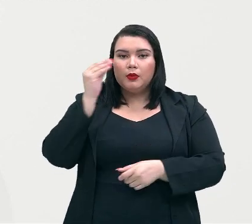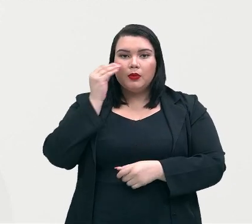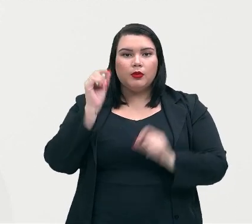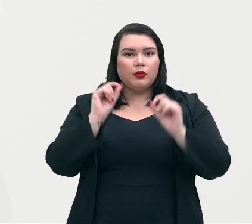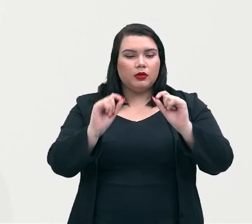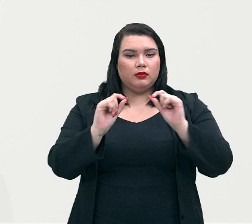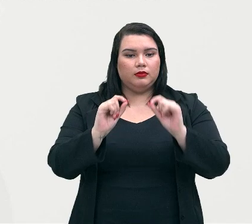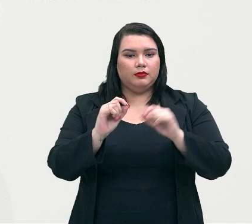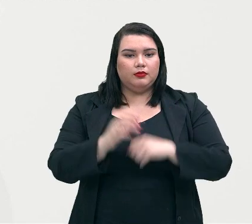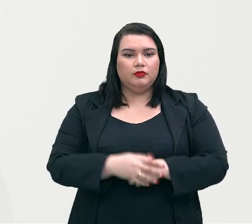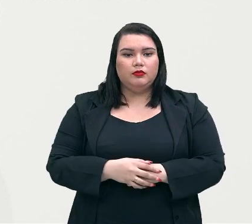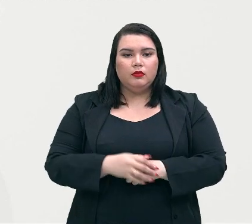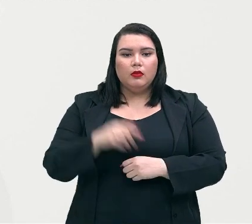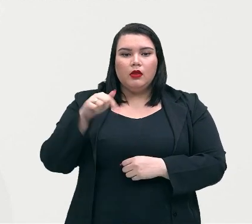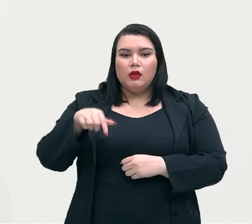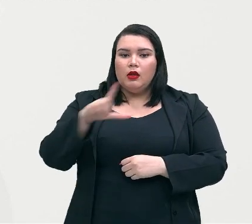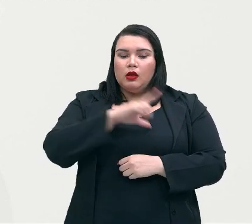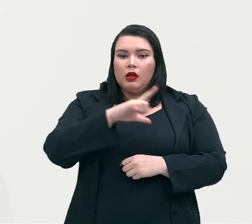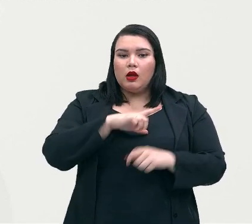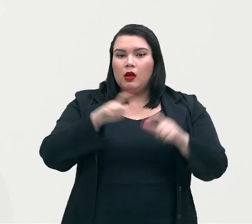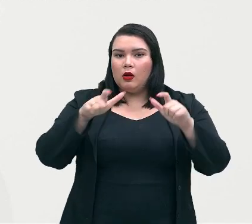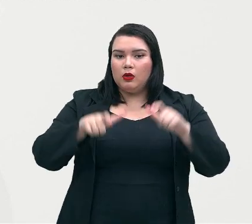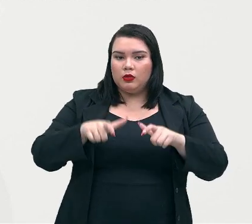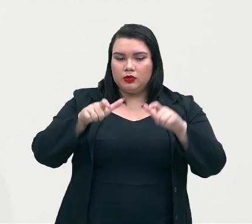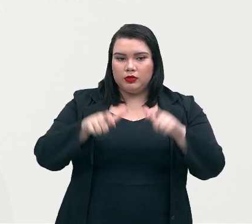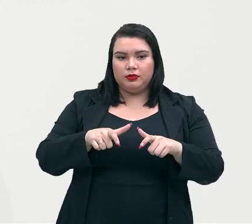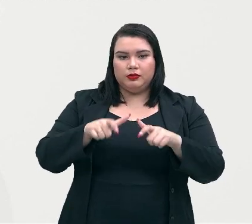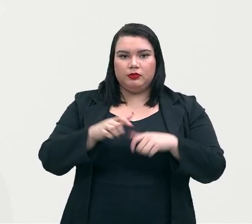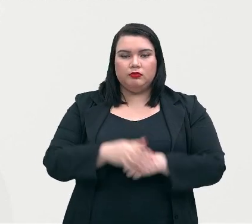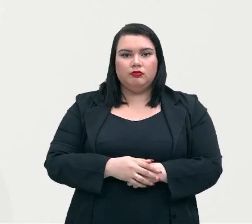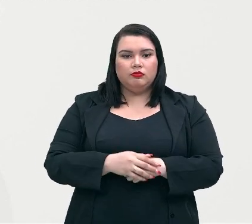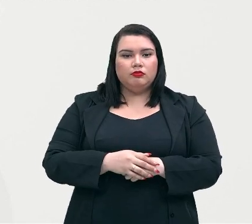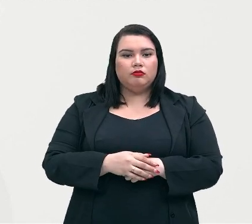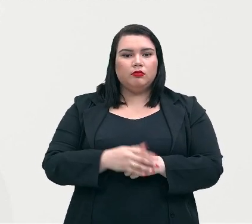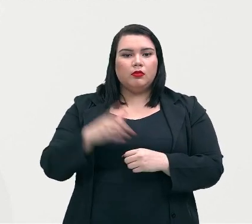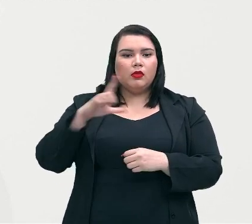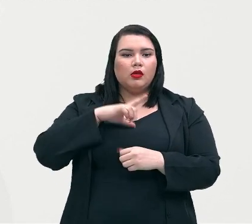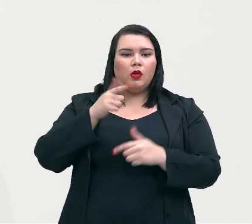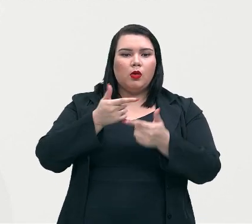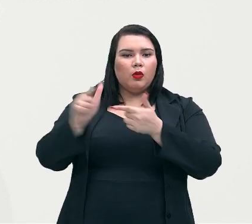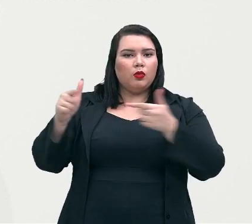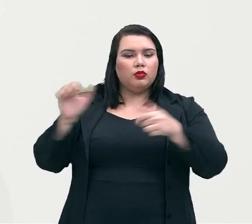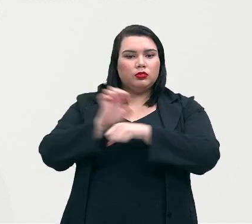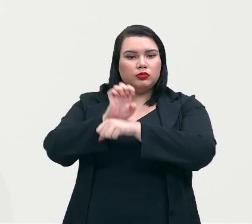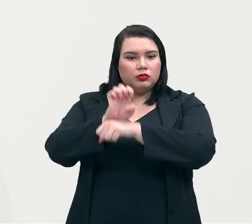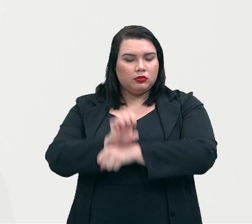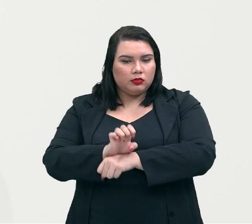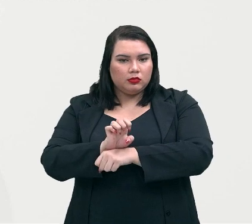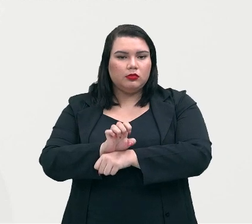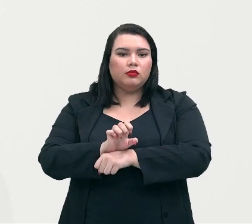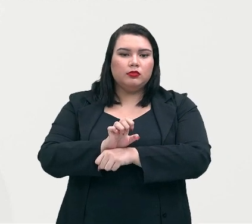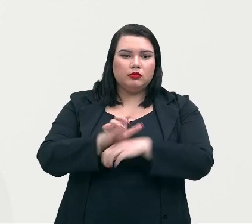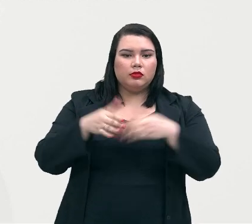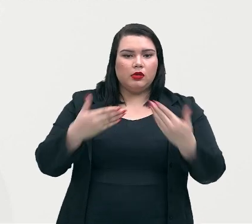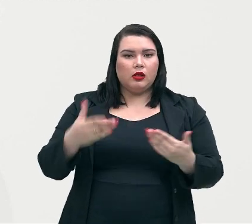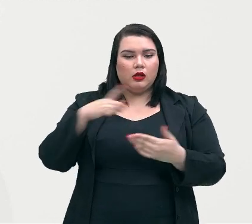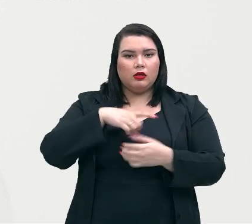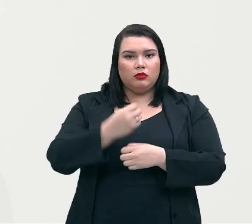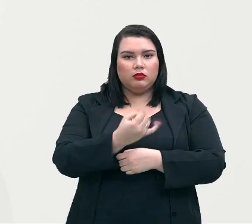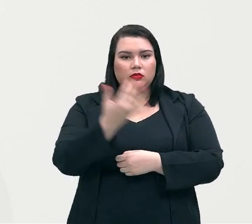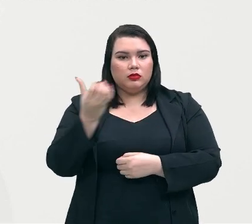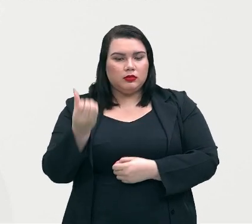essa bacia do rio Tocantins-Araguaia, ela vai estar presente também em alguns estados, tá? E vai estar em 6